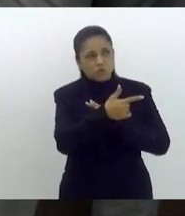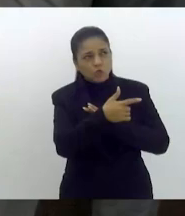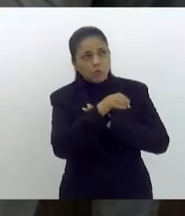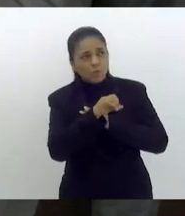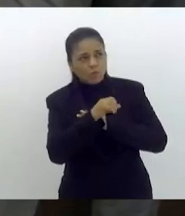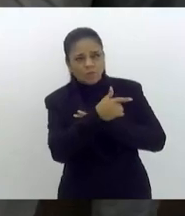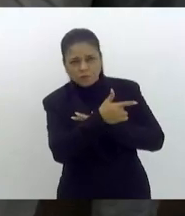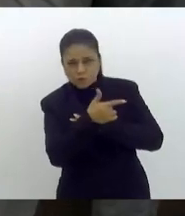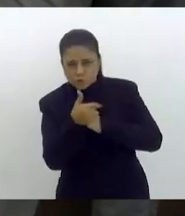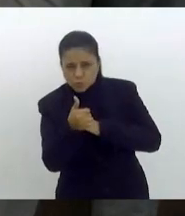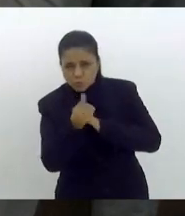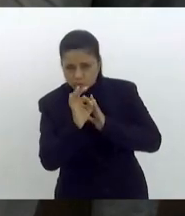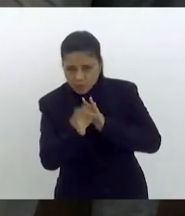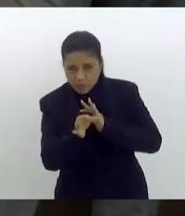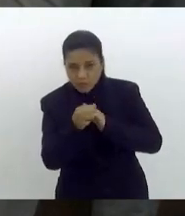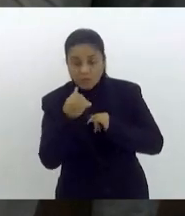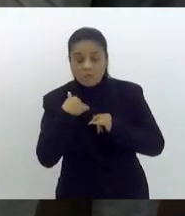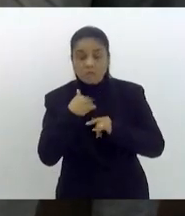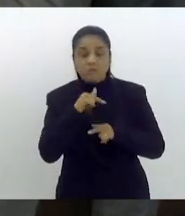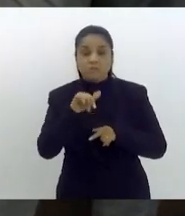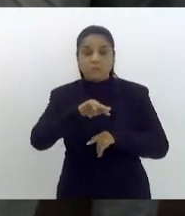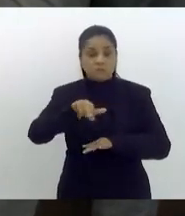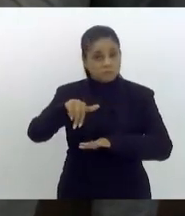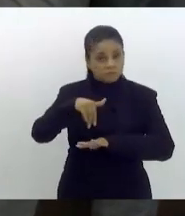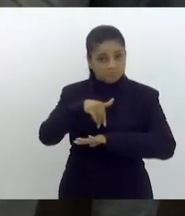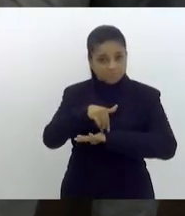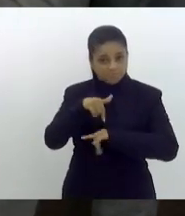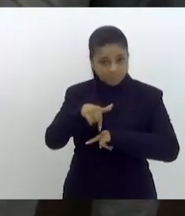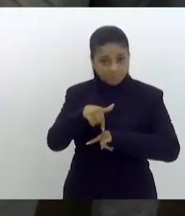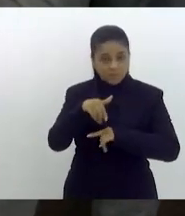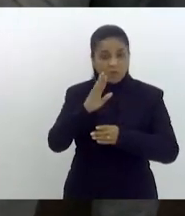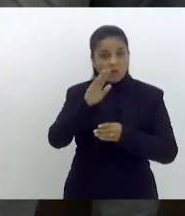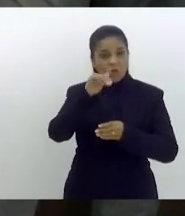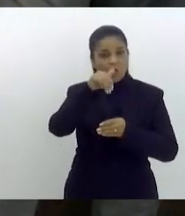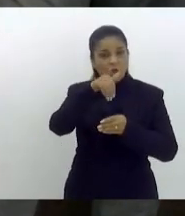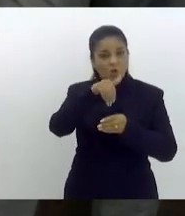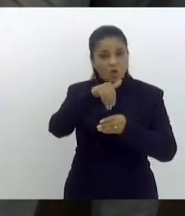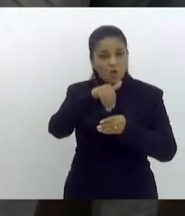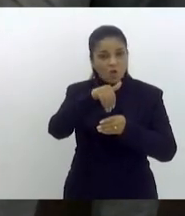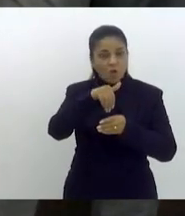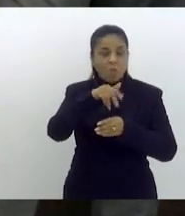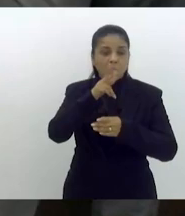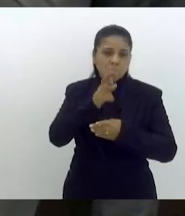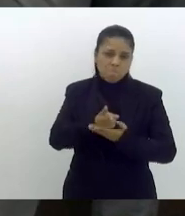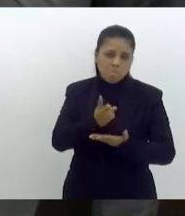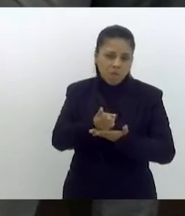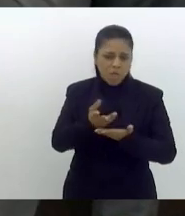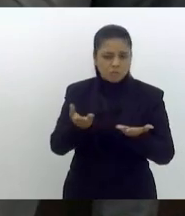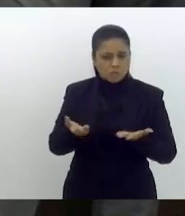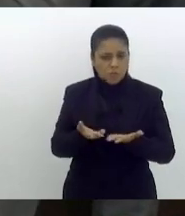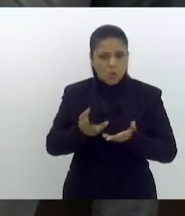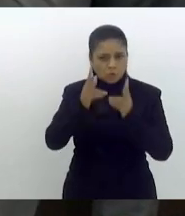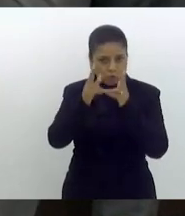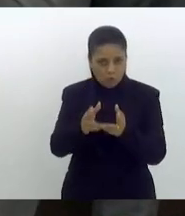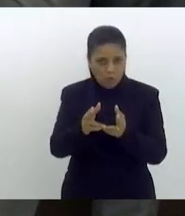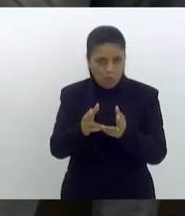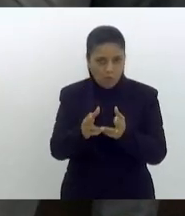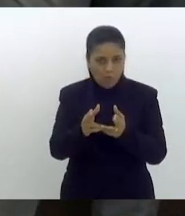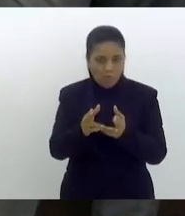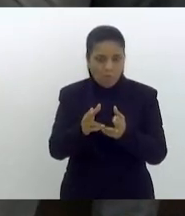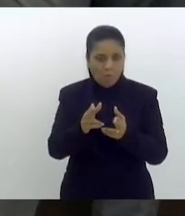portanto se estivesse declararia o mesmo posicionamento que farei hoje